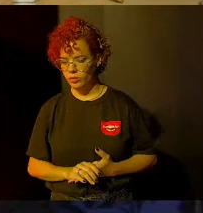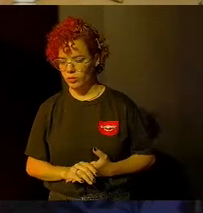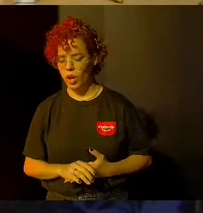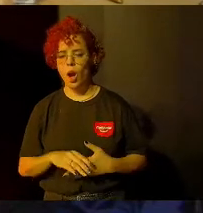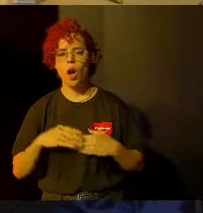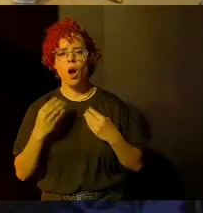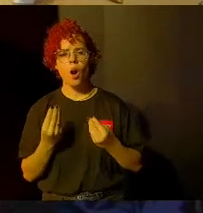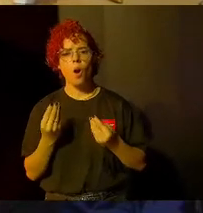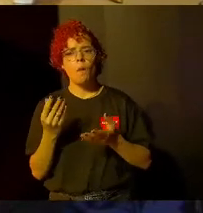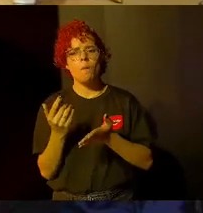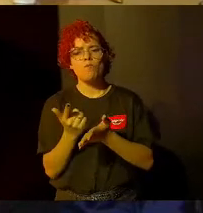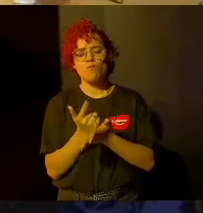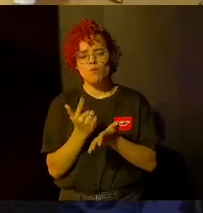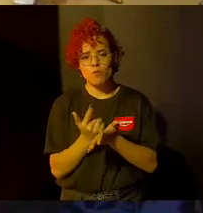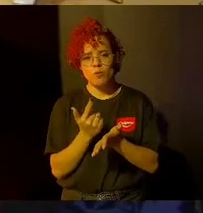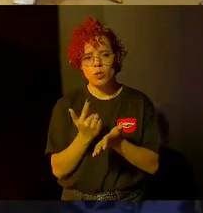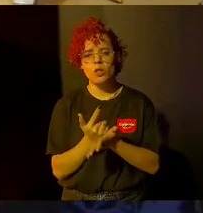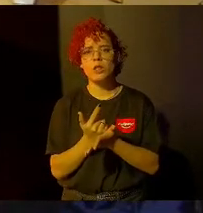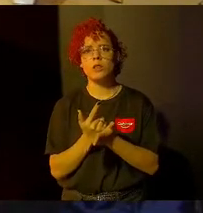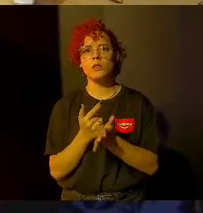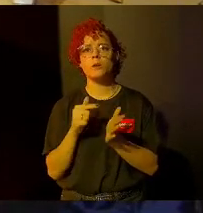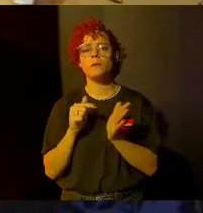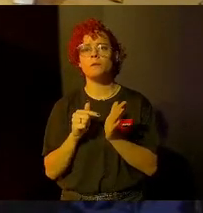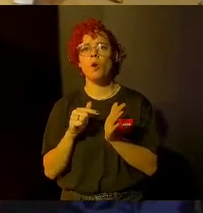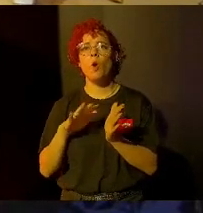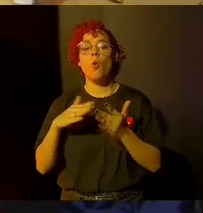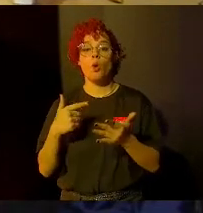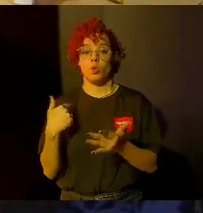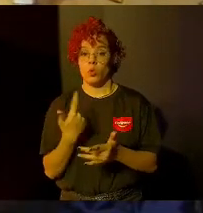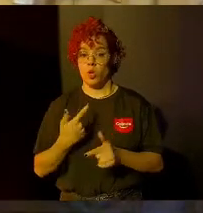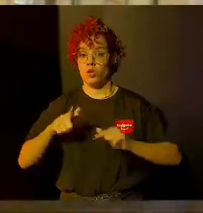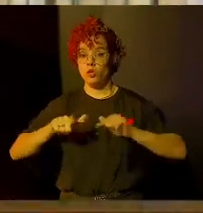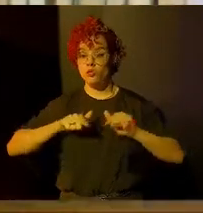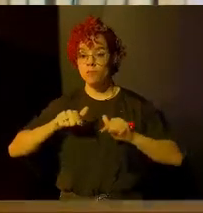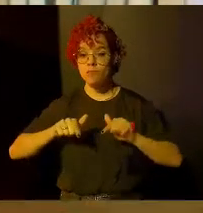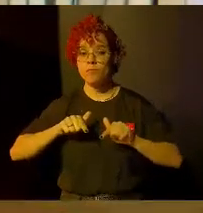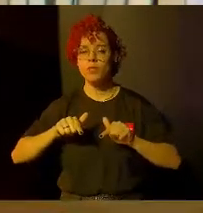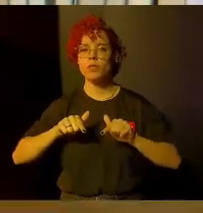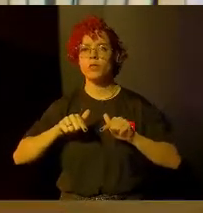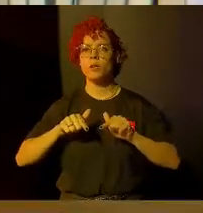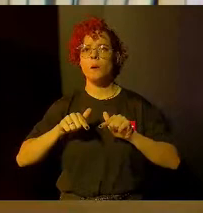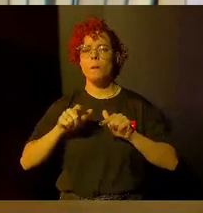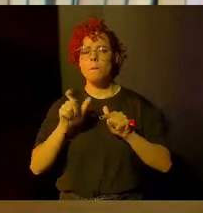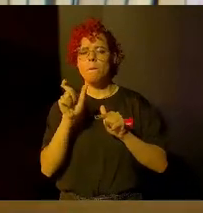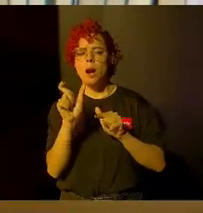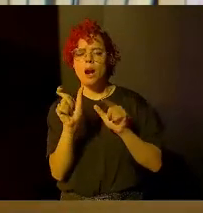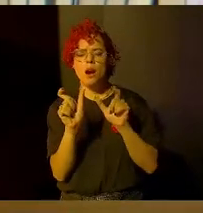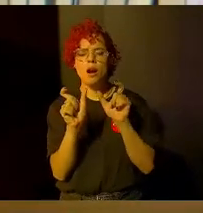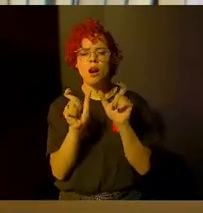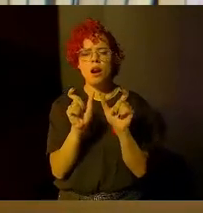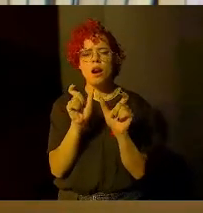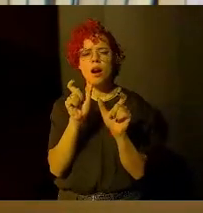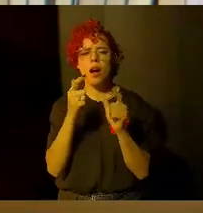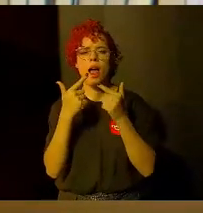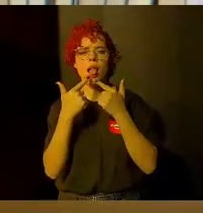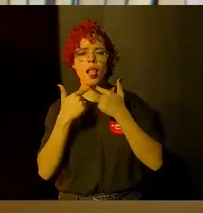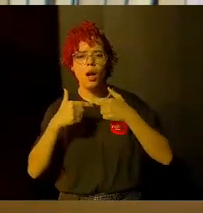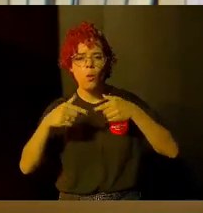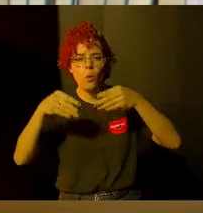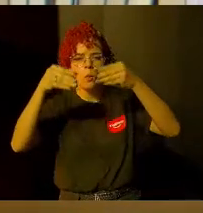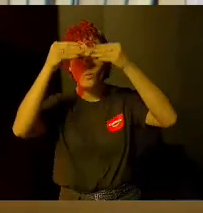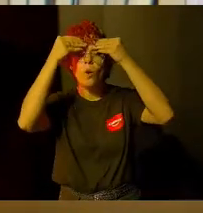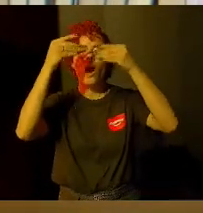livro e quando a gente está trabalhando né com a palavra com a linguagem e com